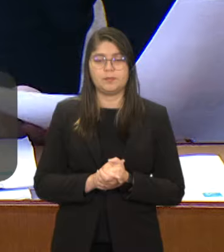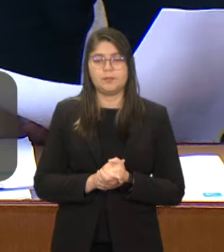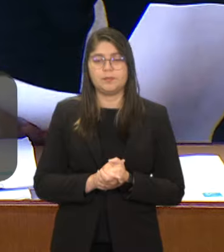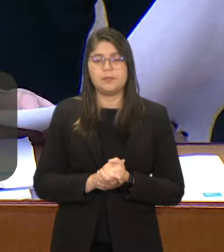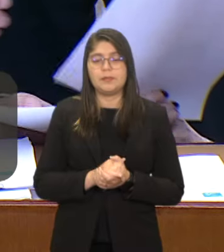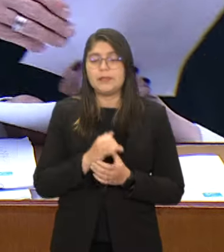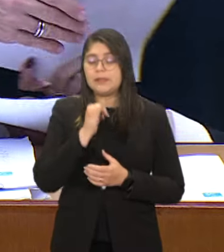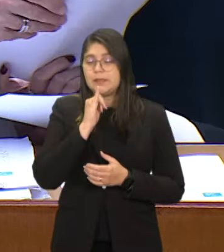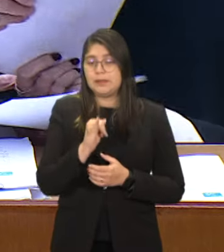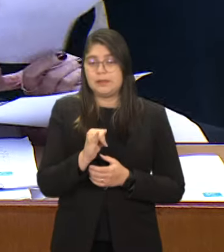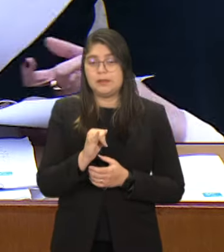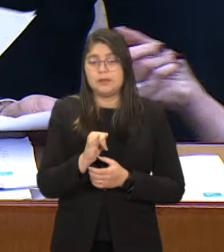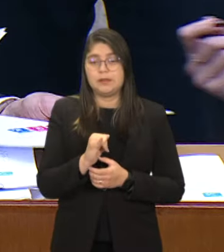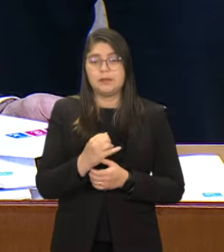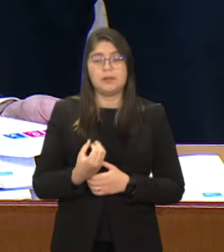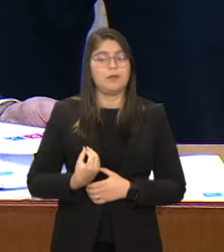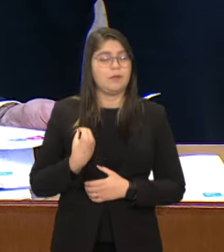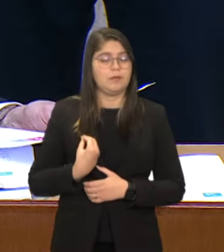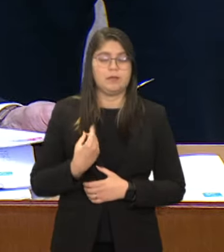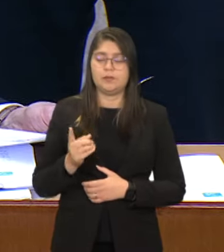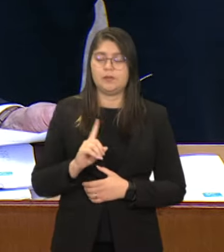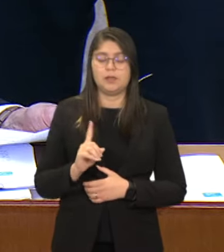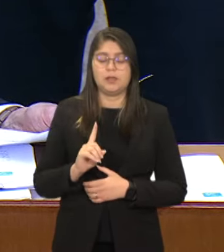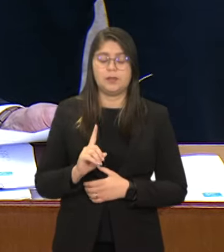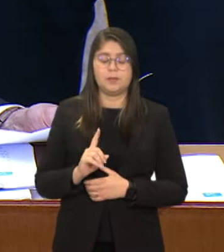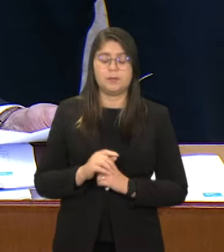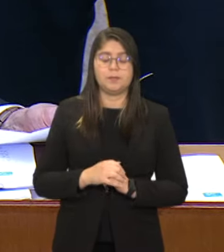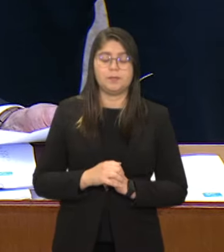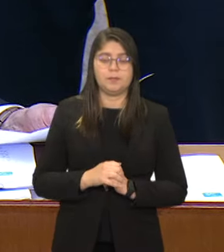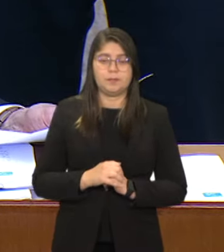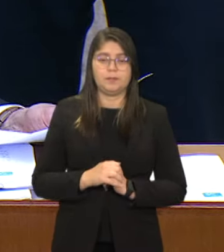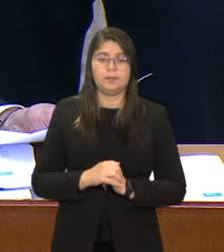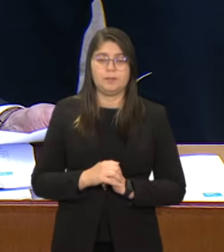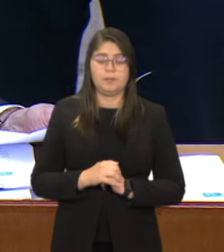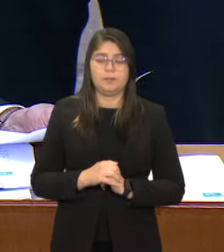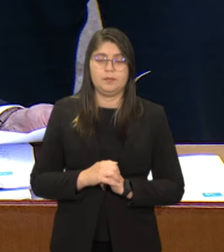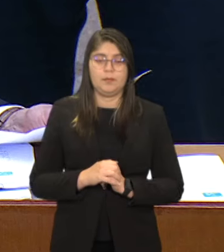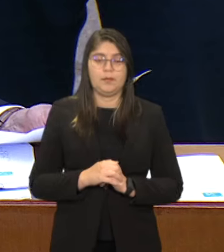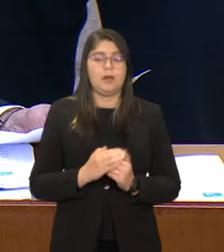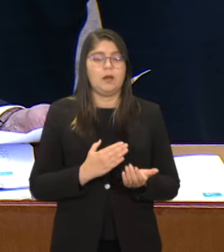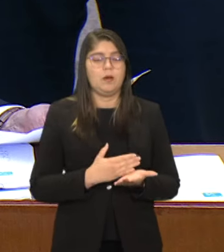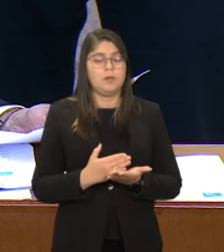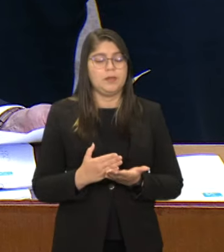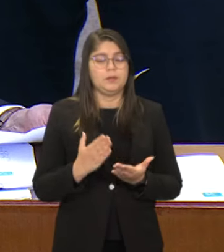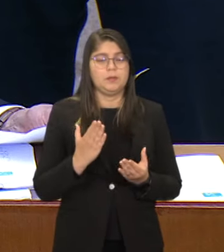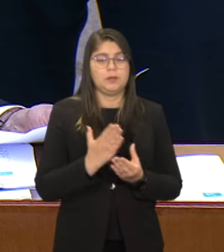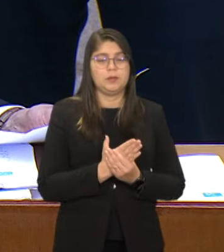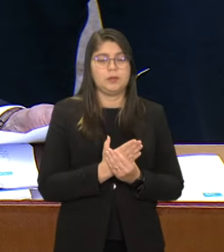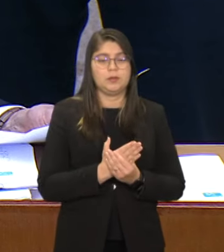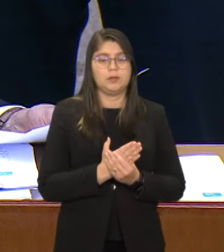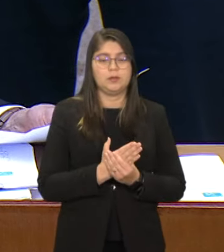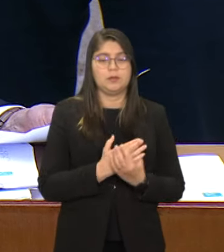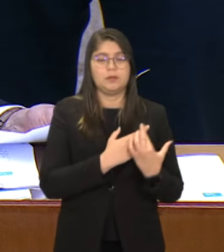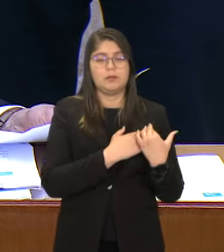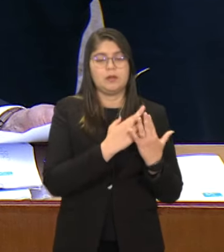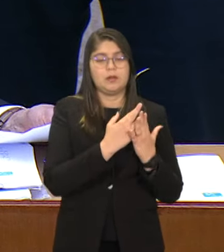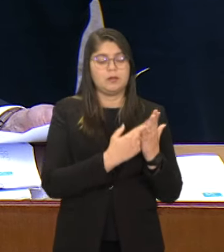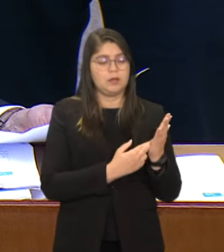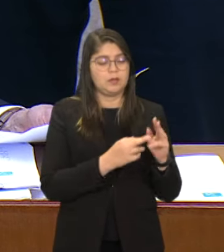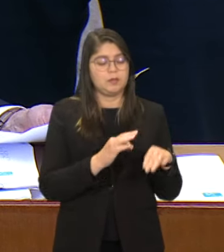Se Sua Excelência não tiver podido ainda comparecer, nós começaremos com uma da relatoria do ministro